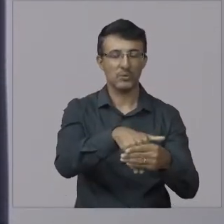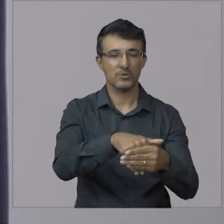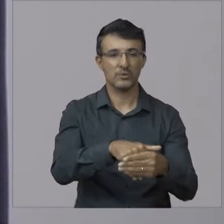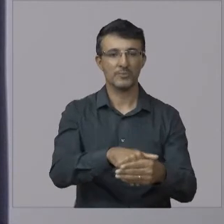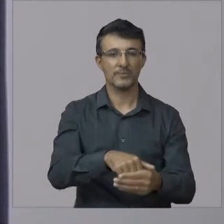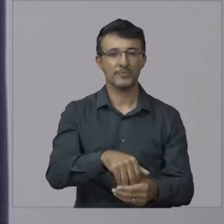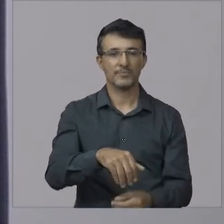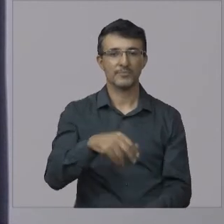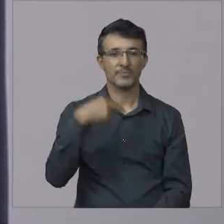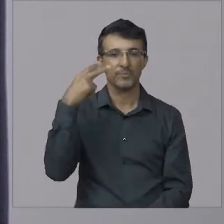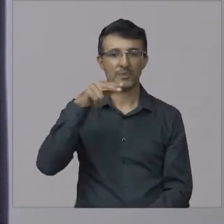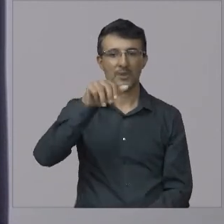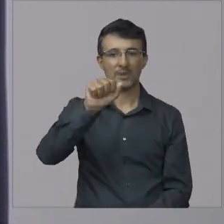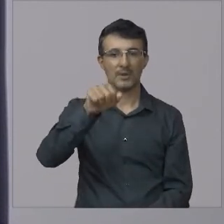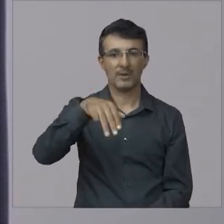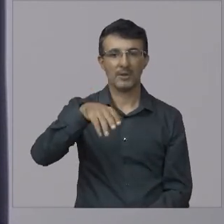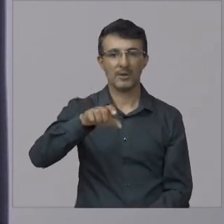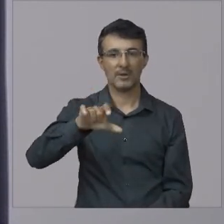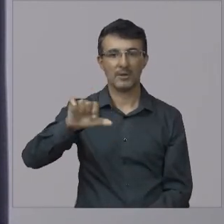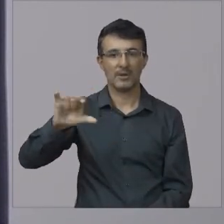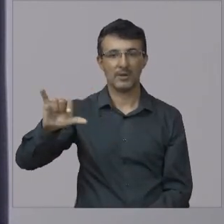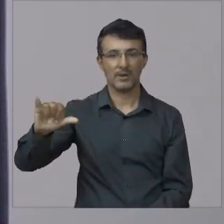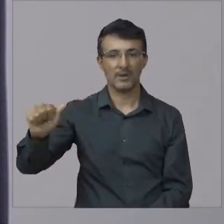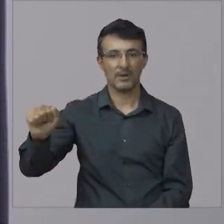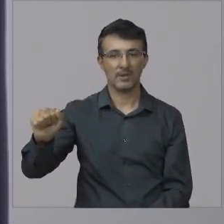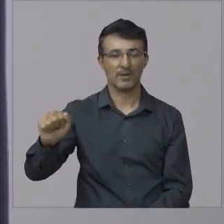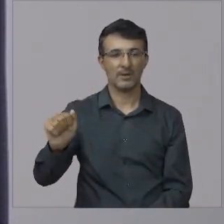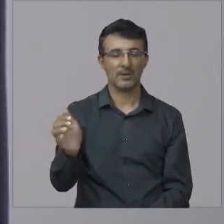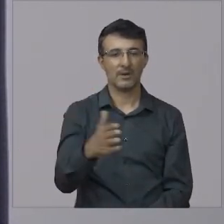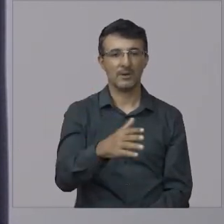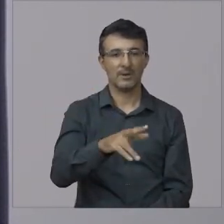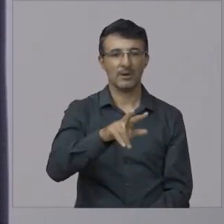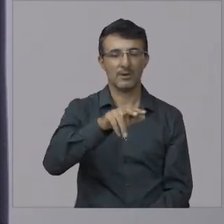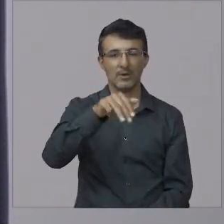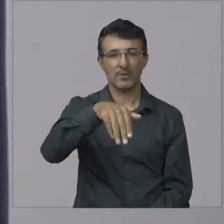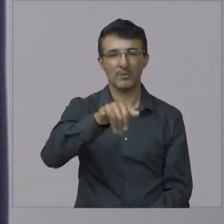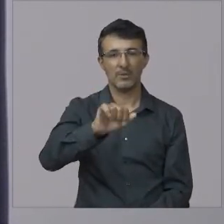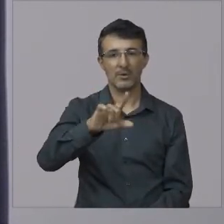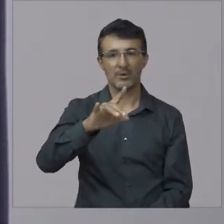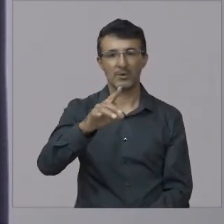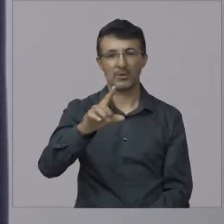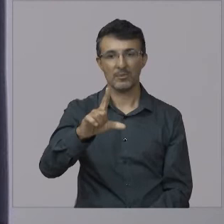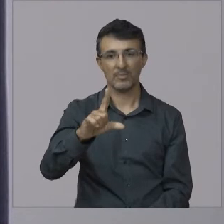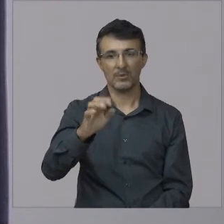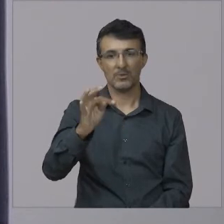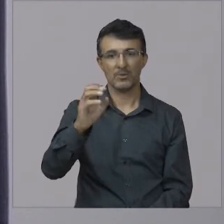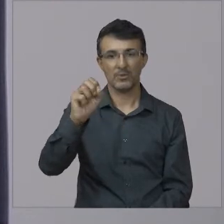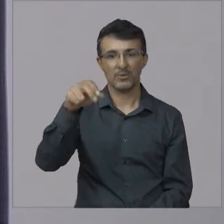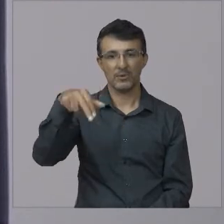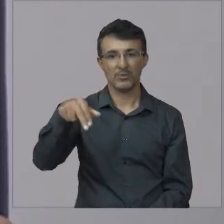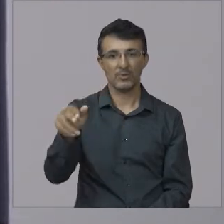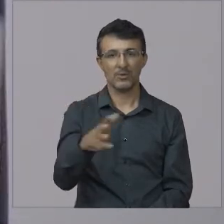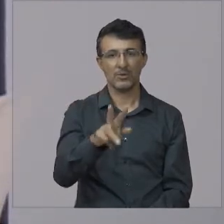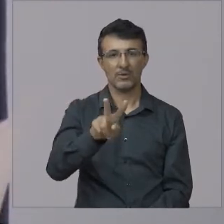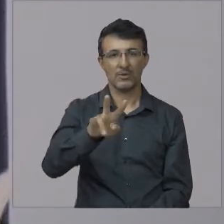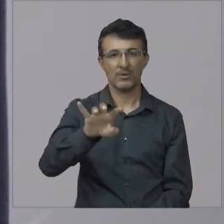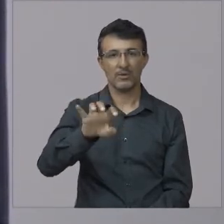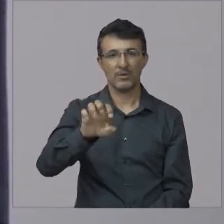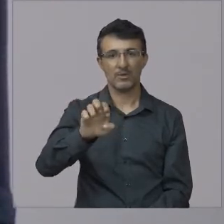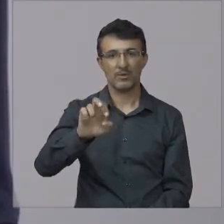Naomi, vereador Milton Vieira Filho e vereador Roberto Chagas.